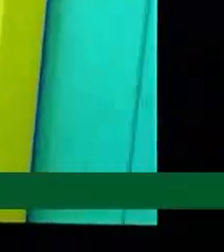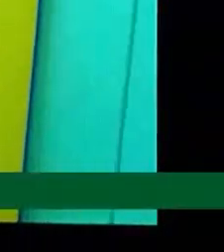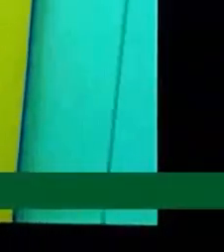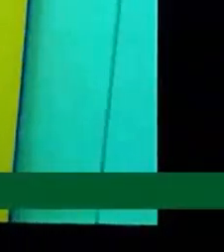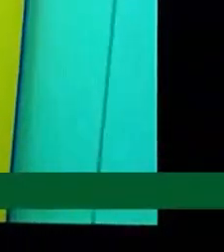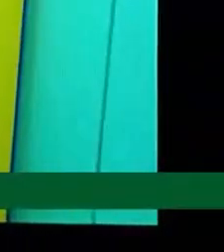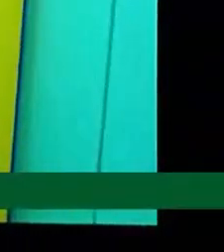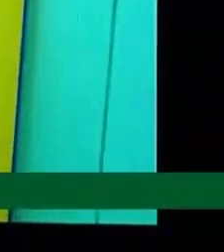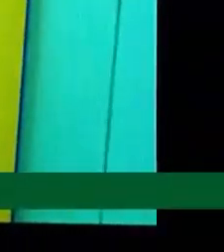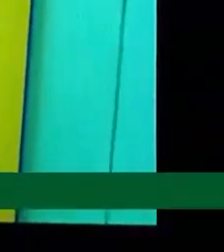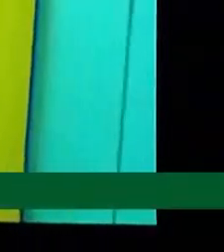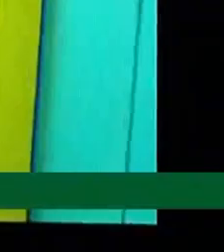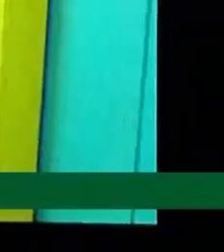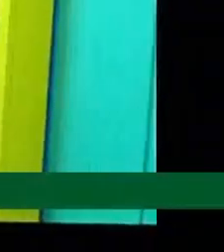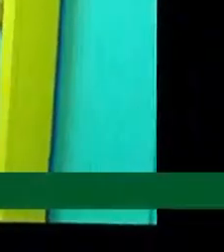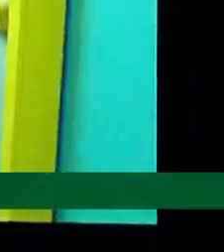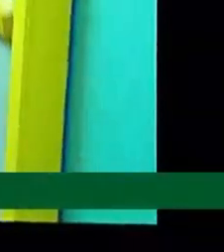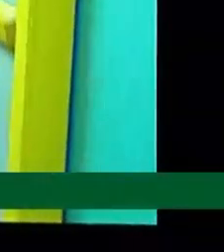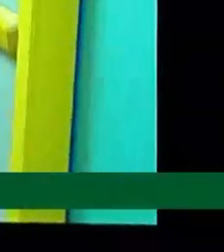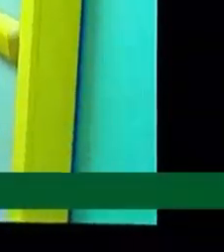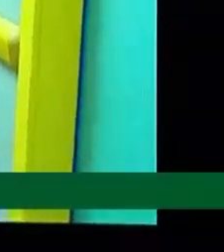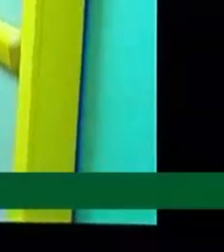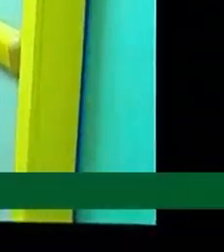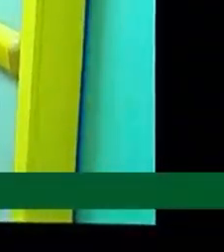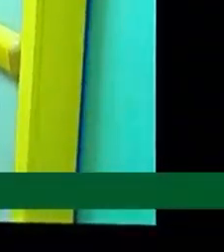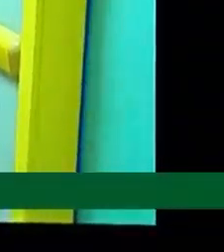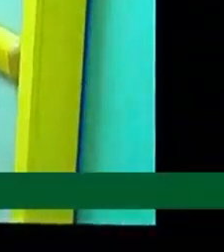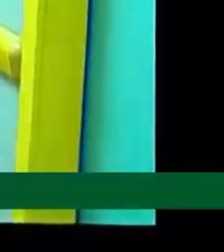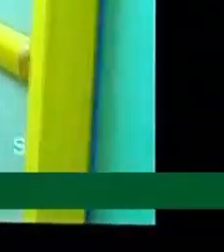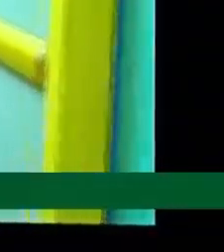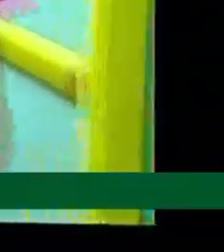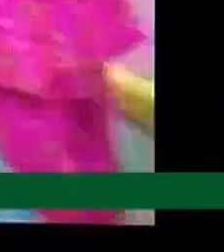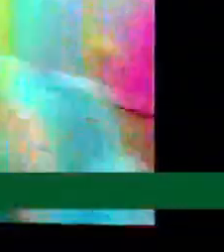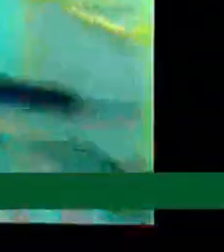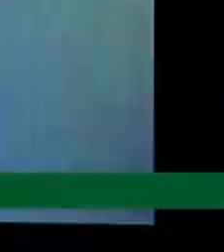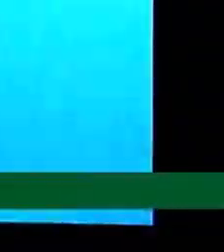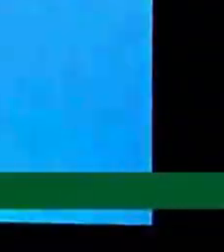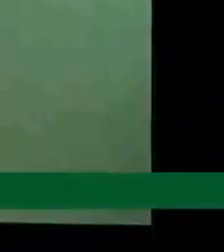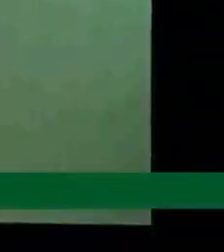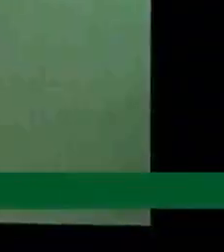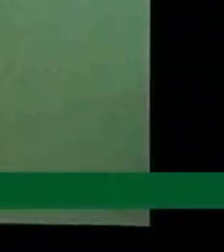pensem 94% são atendimentos do